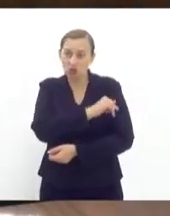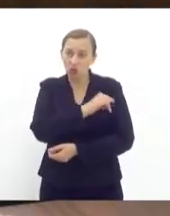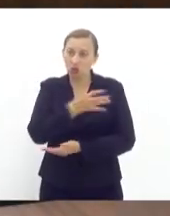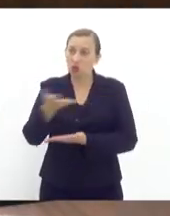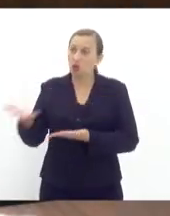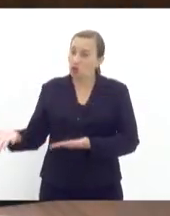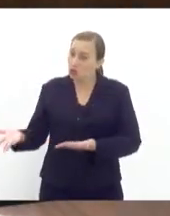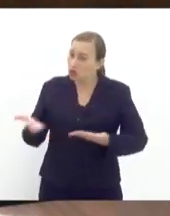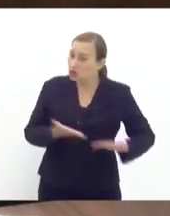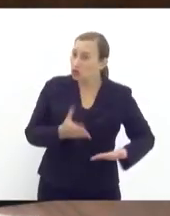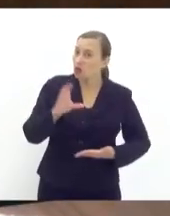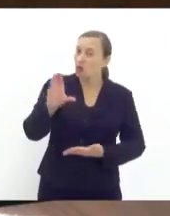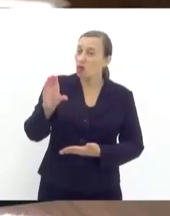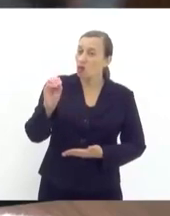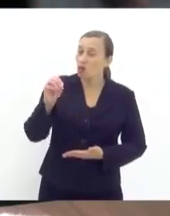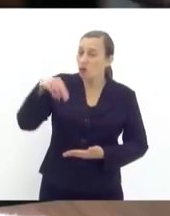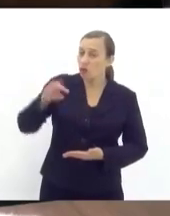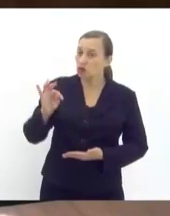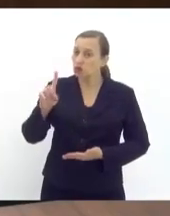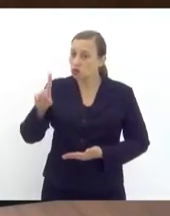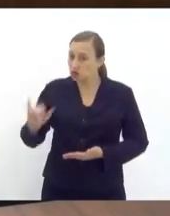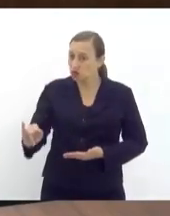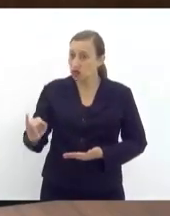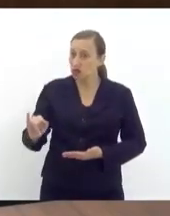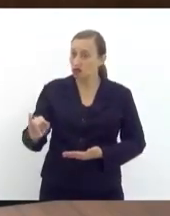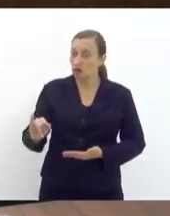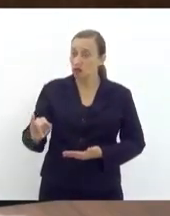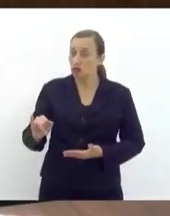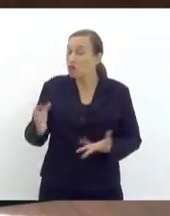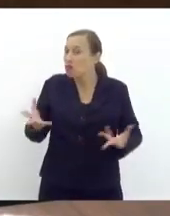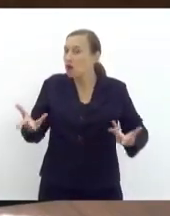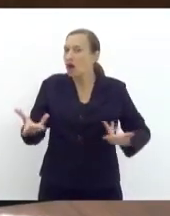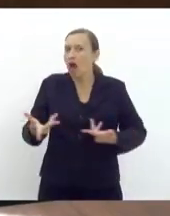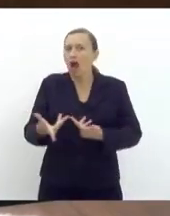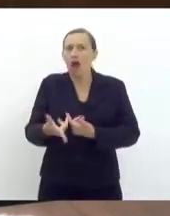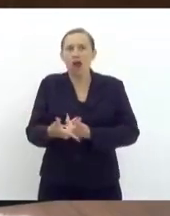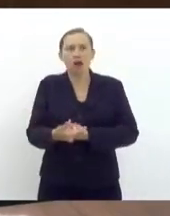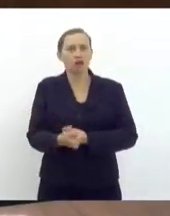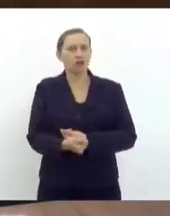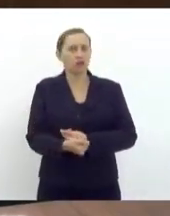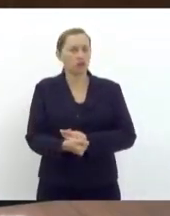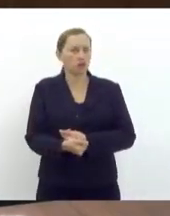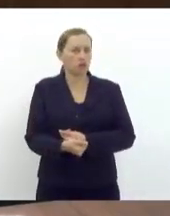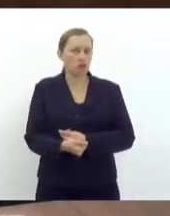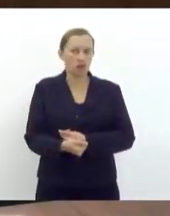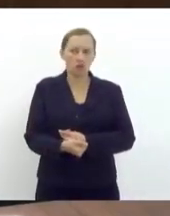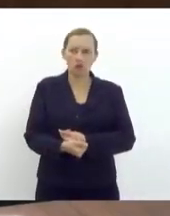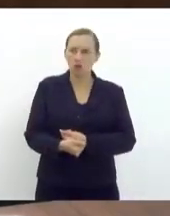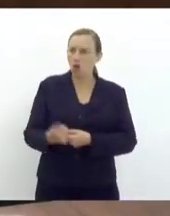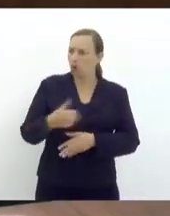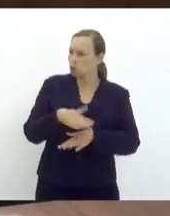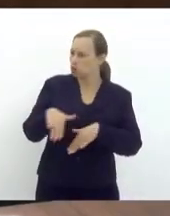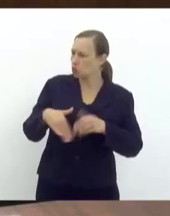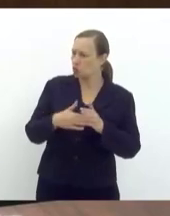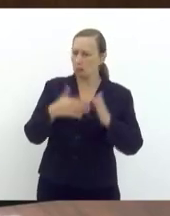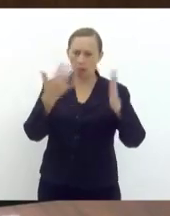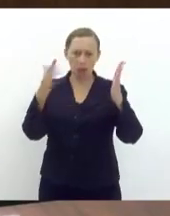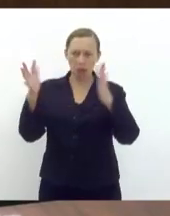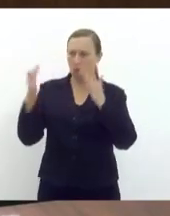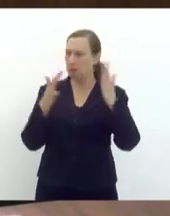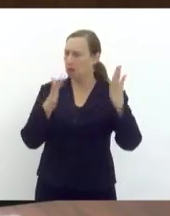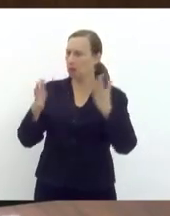consumo foi um exemplo Foi algo de primeiro mundo todo mundo elogiando